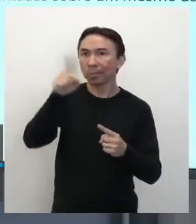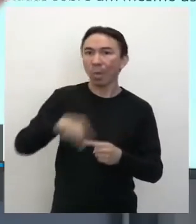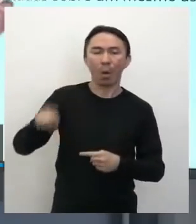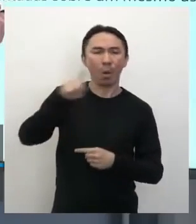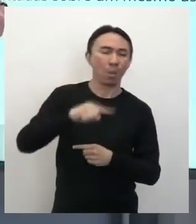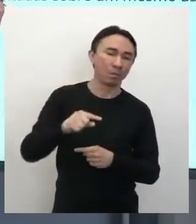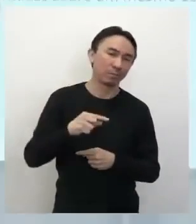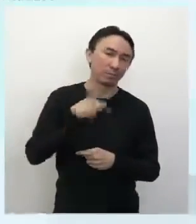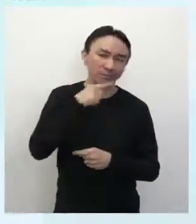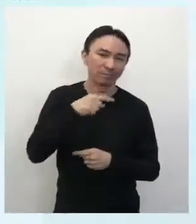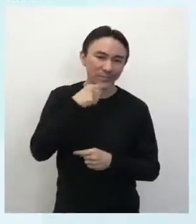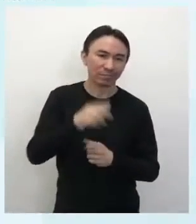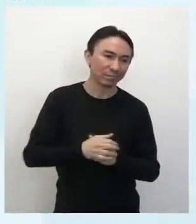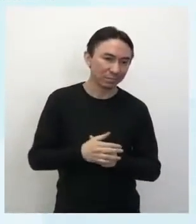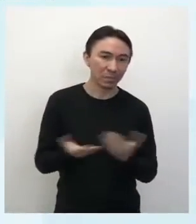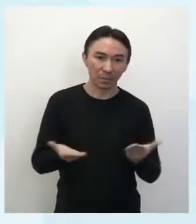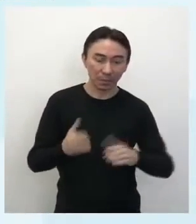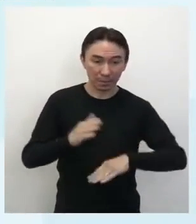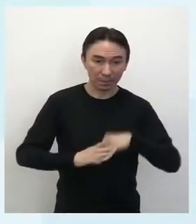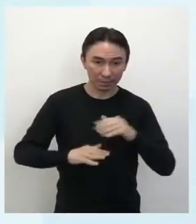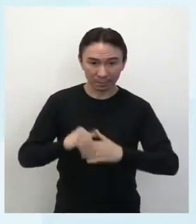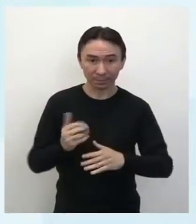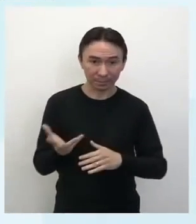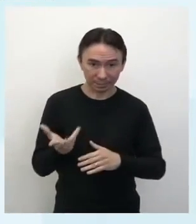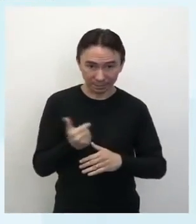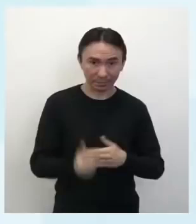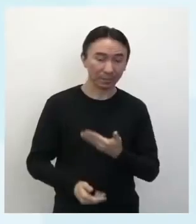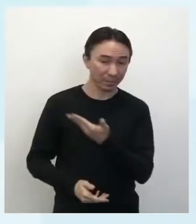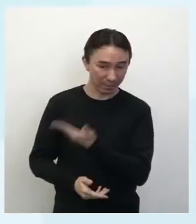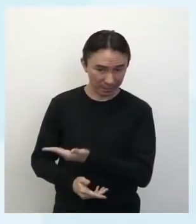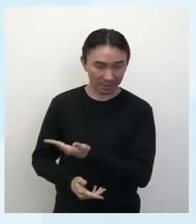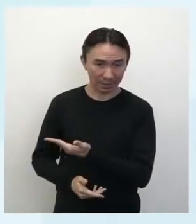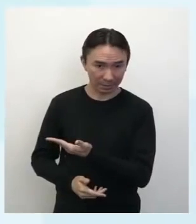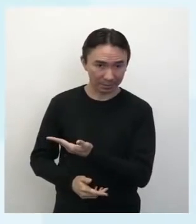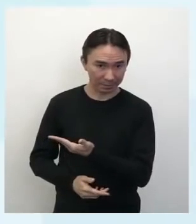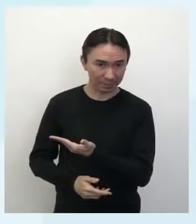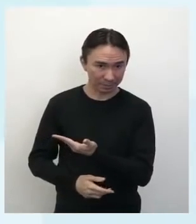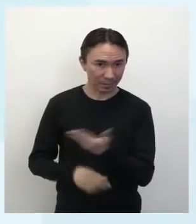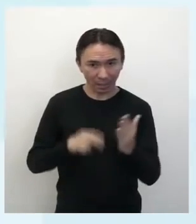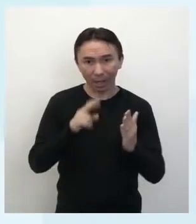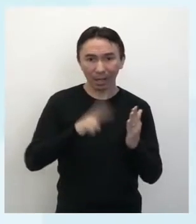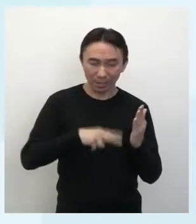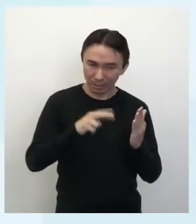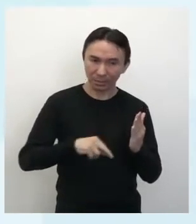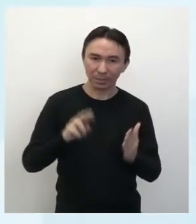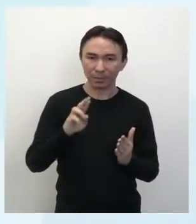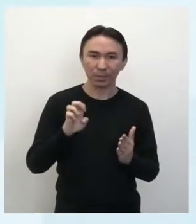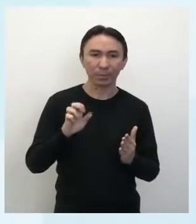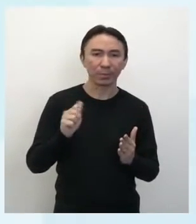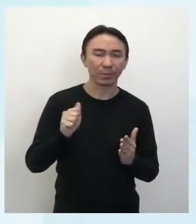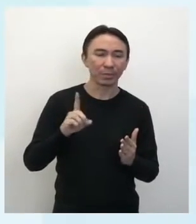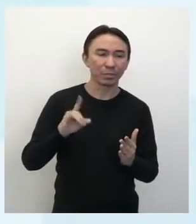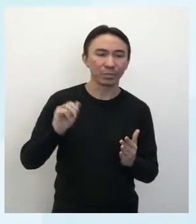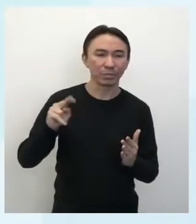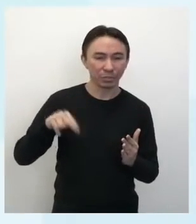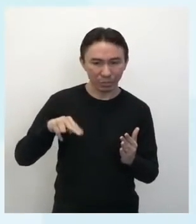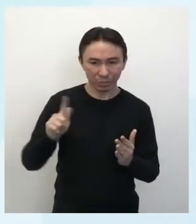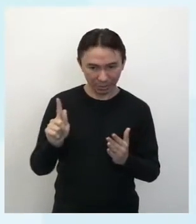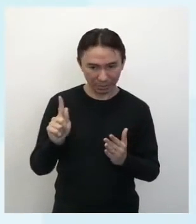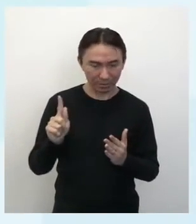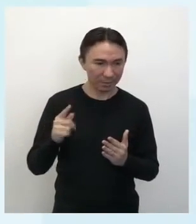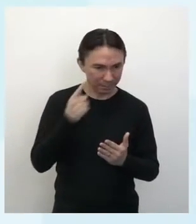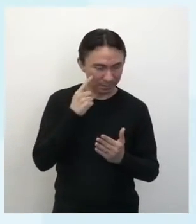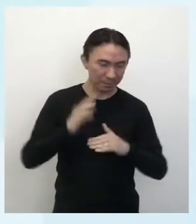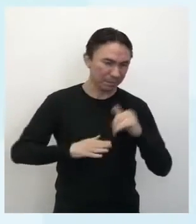Uhum. As habilidades são habilidades de reading, a gente vai deixar aí para os professores darem um print, se der tempo a gente falar delas no final da aula, probably will